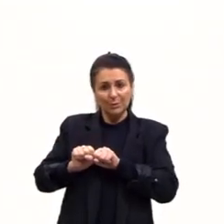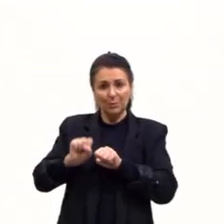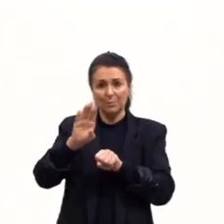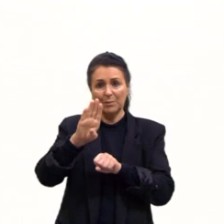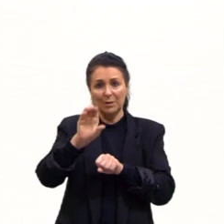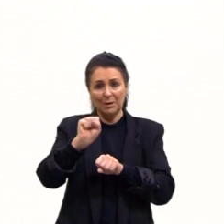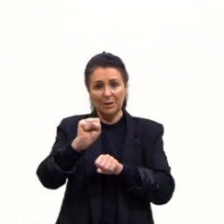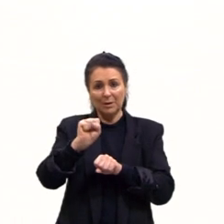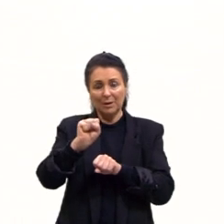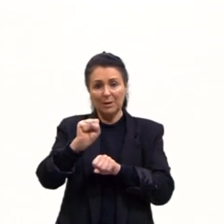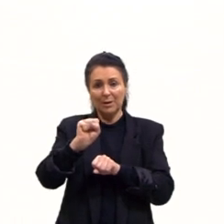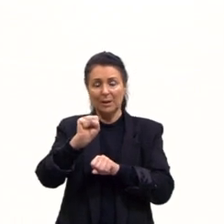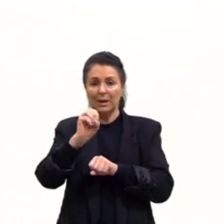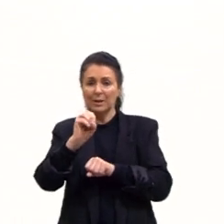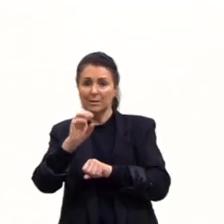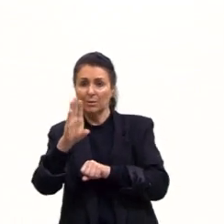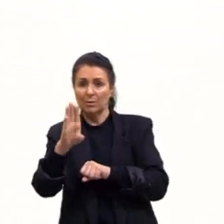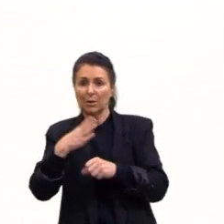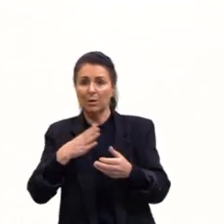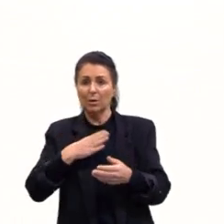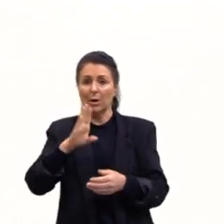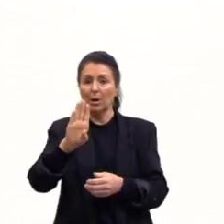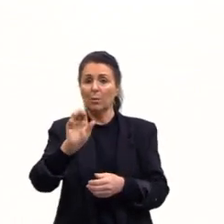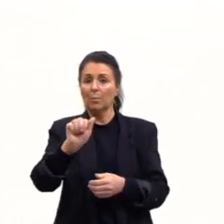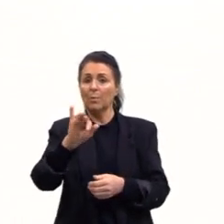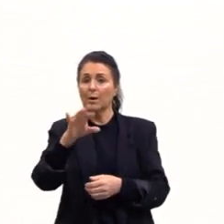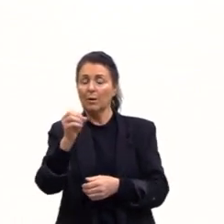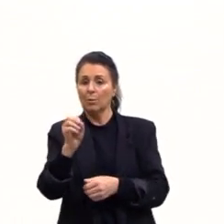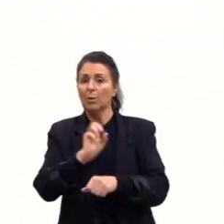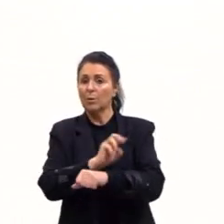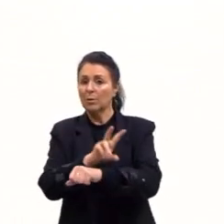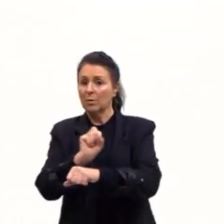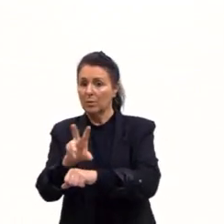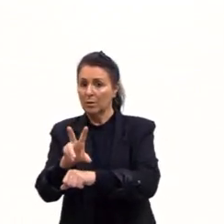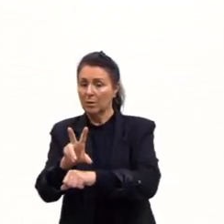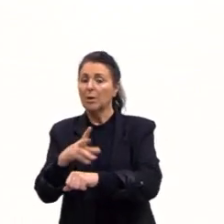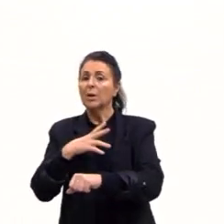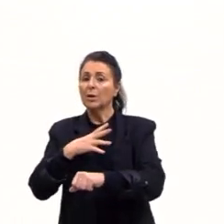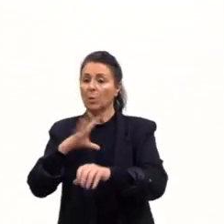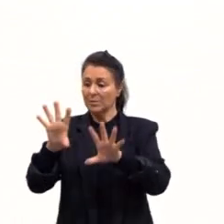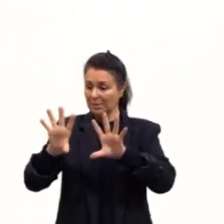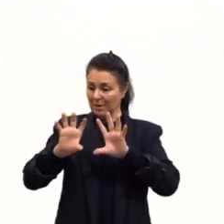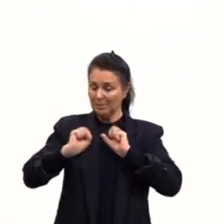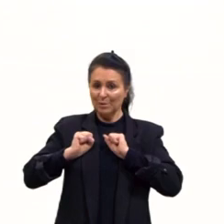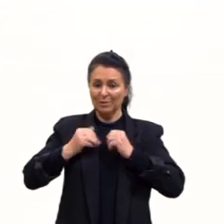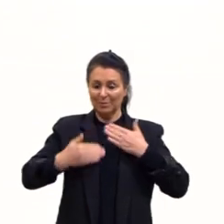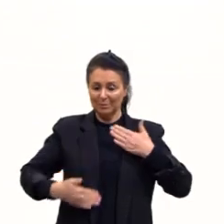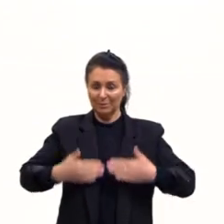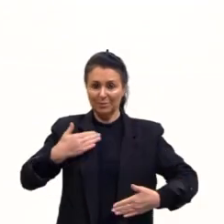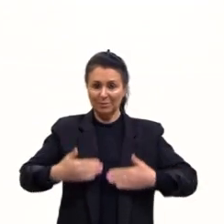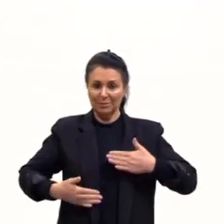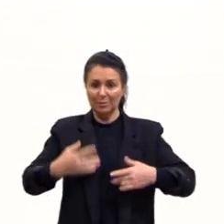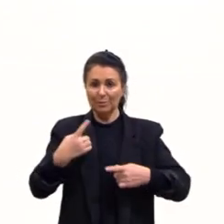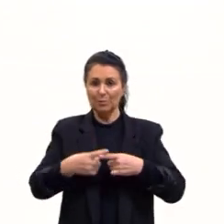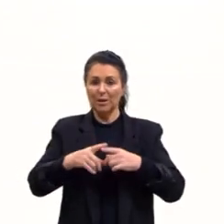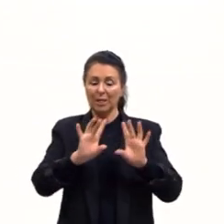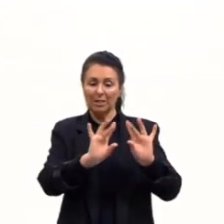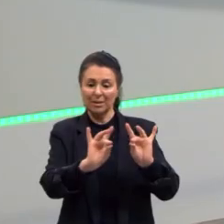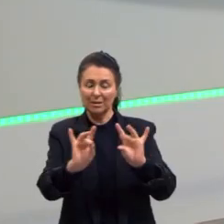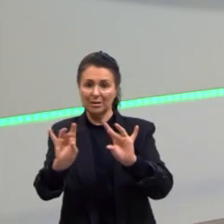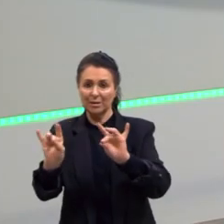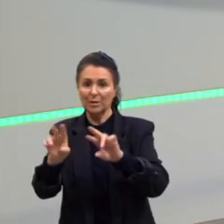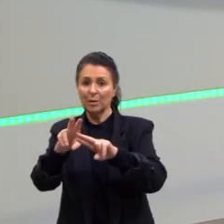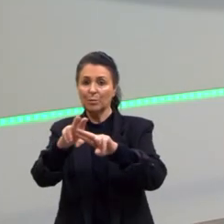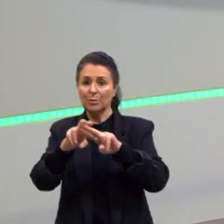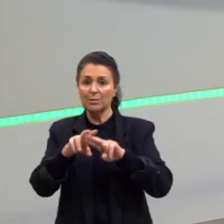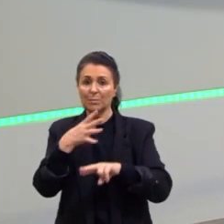bário já o barulho ele é tóxico e o nosso sistema tem capacidade de absorção tempo que ele tá na forma coisa aquosa